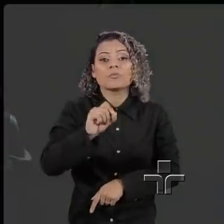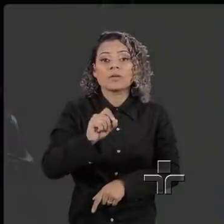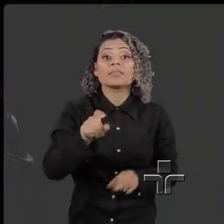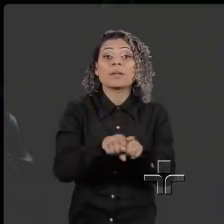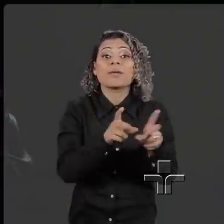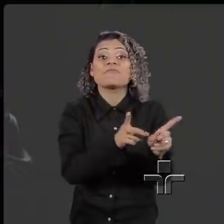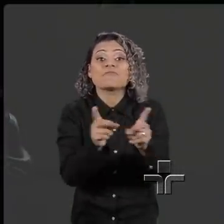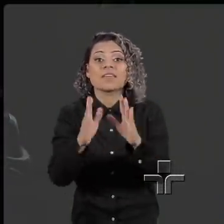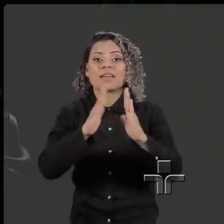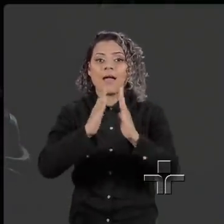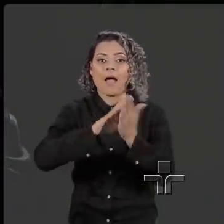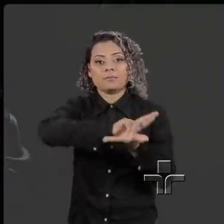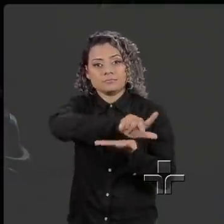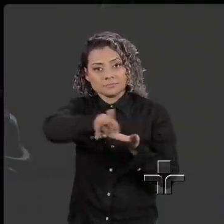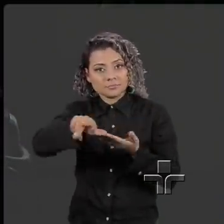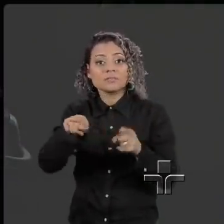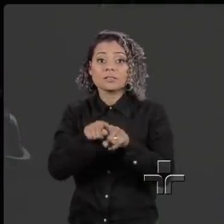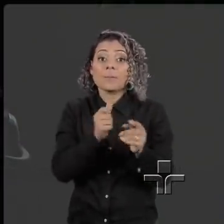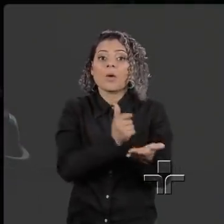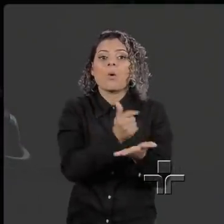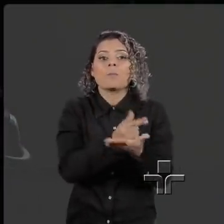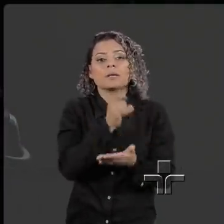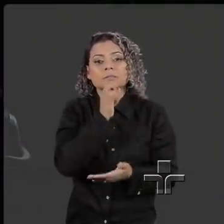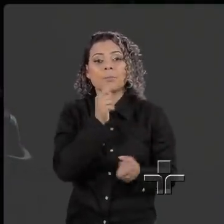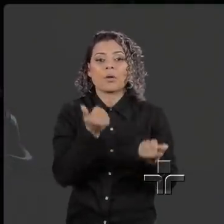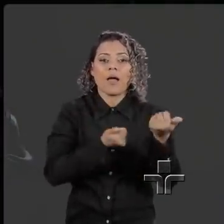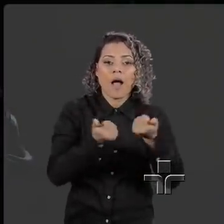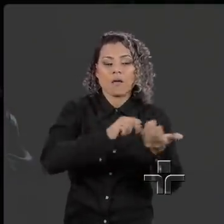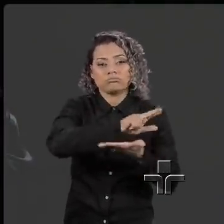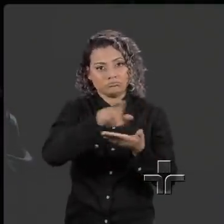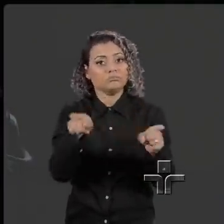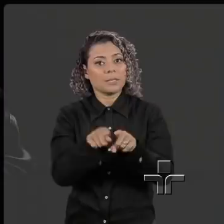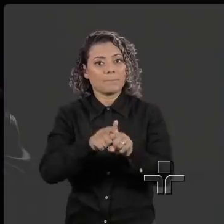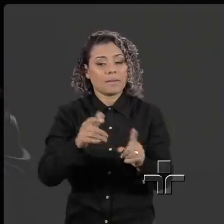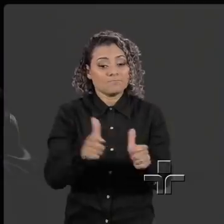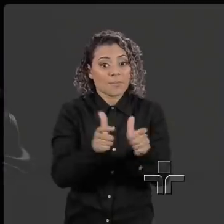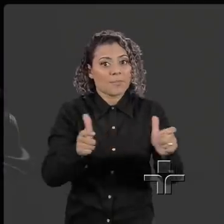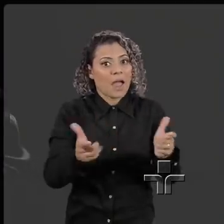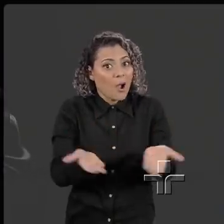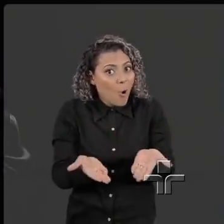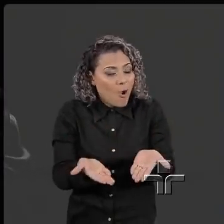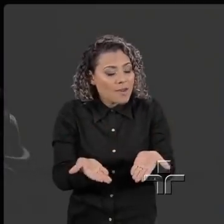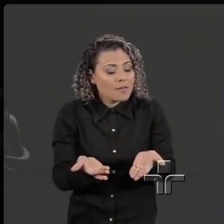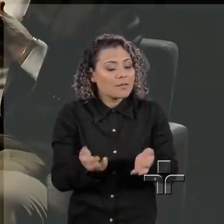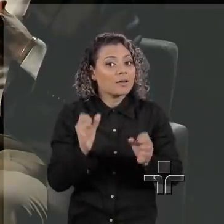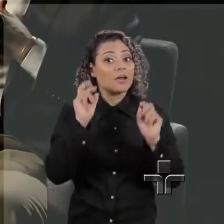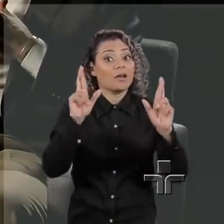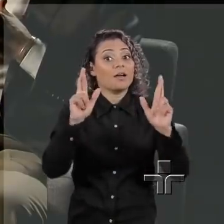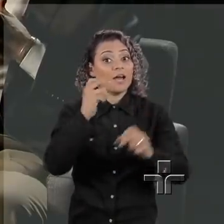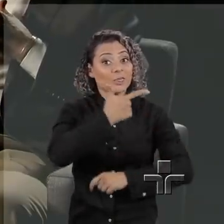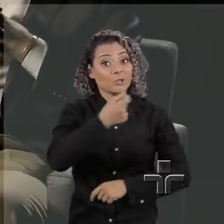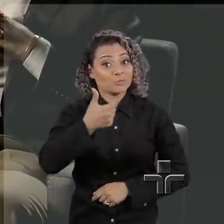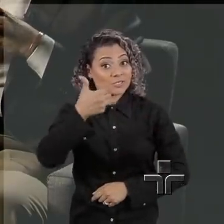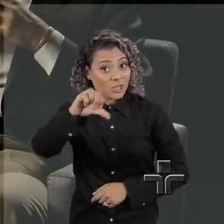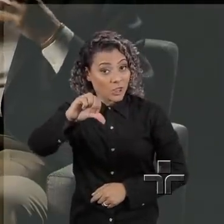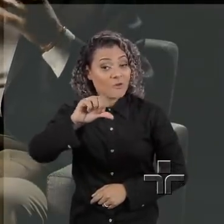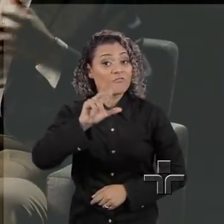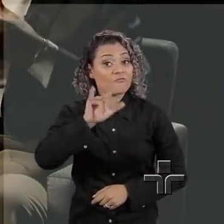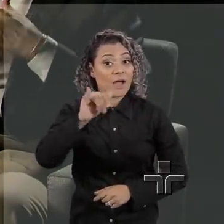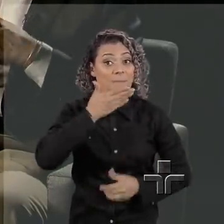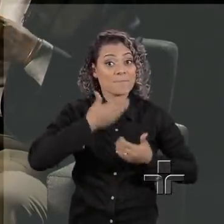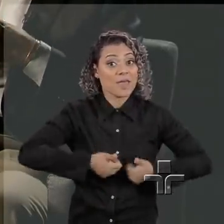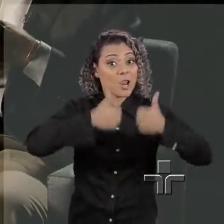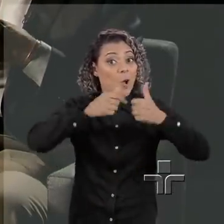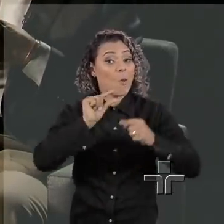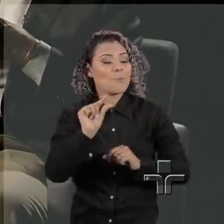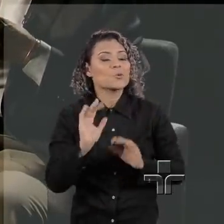imobiliário, né, e de outras áreas de consumo, por exemplo, do automóveis. Então, o ano que vem, tudo indica que nós vamos ter um ano melhor, mas